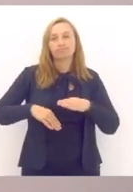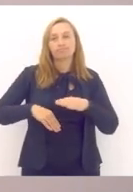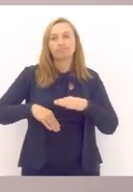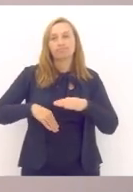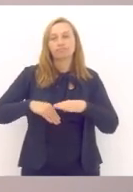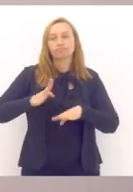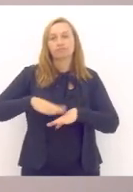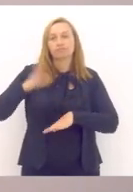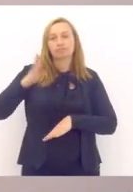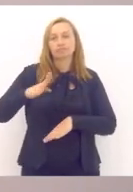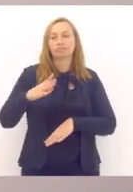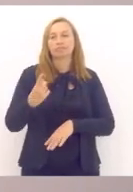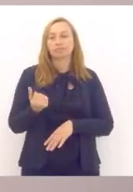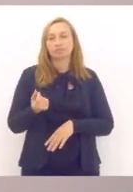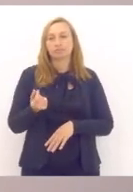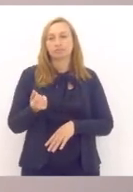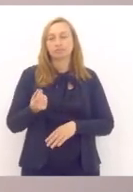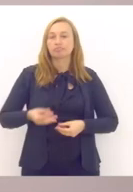e entregar